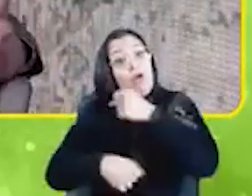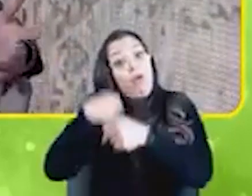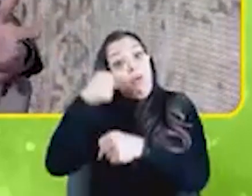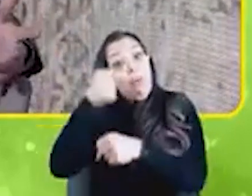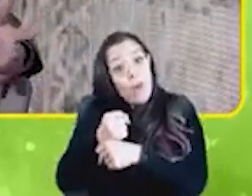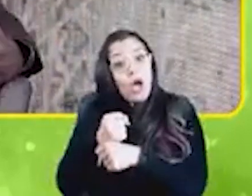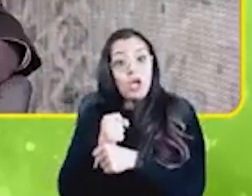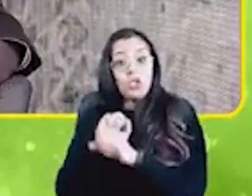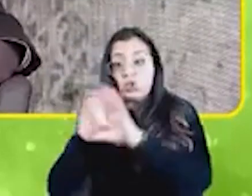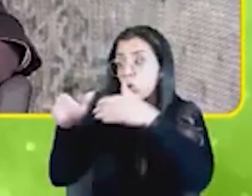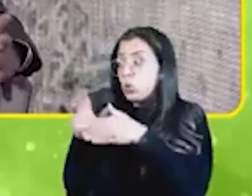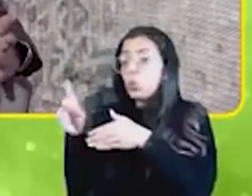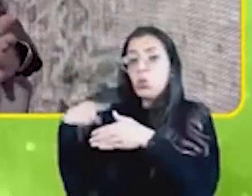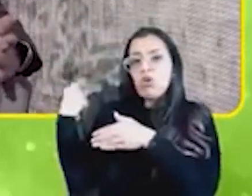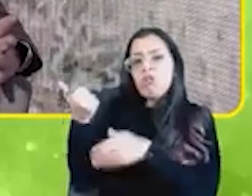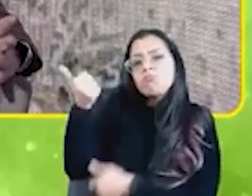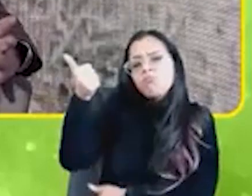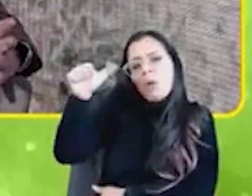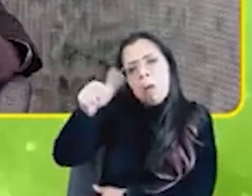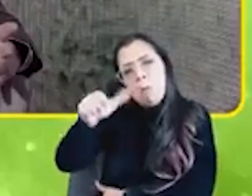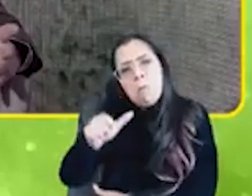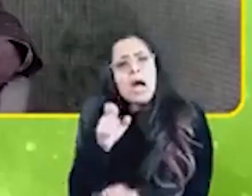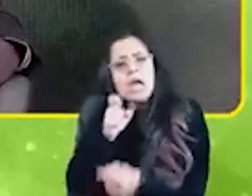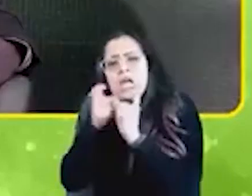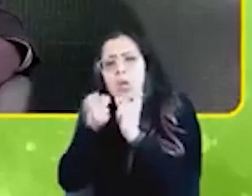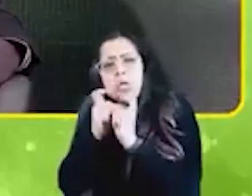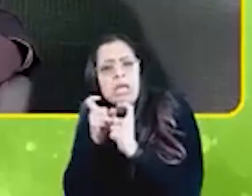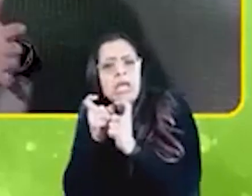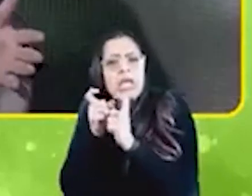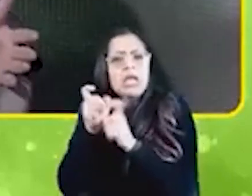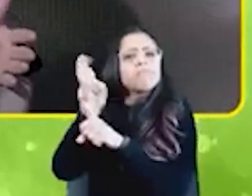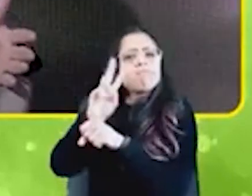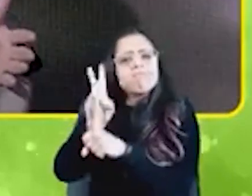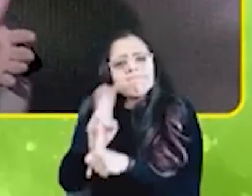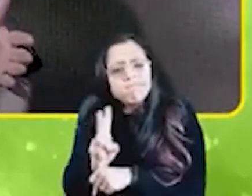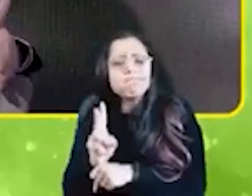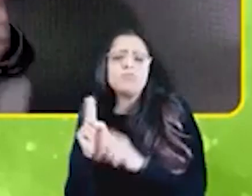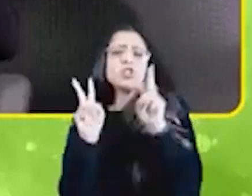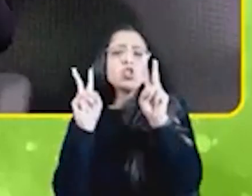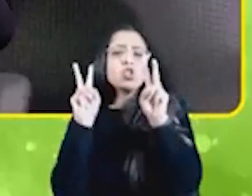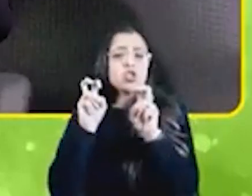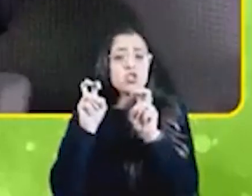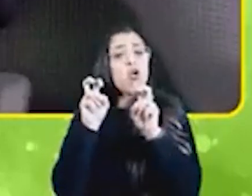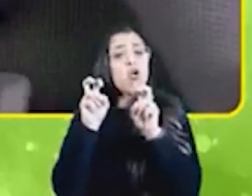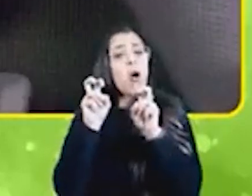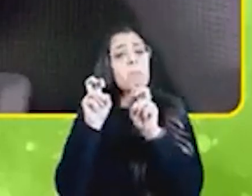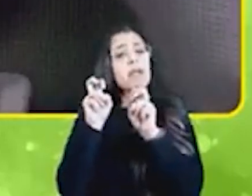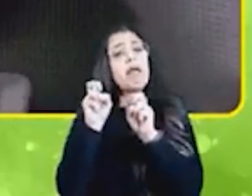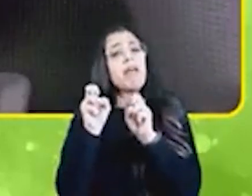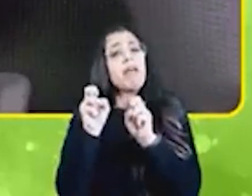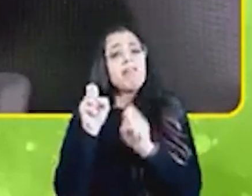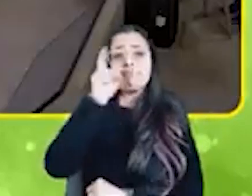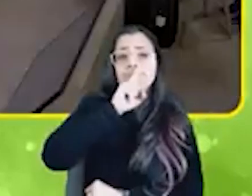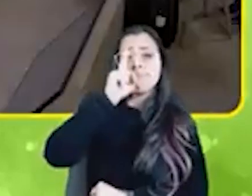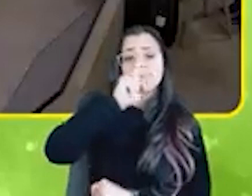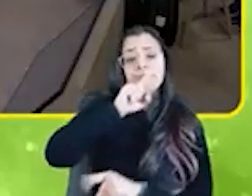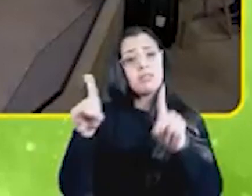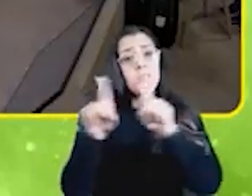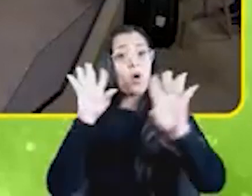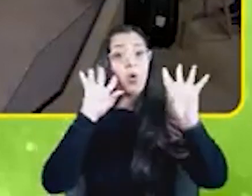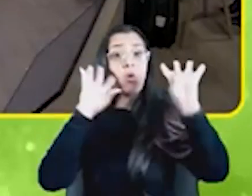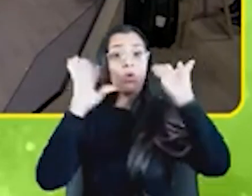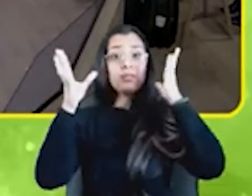de infindáveis reuniões sobre os mais diversos aspectos técnicos ambientais que se possa imaginar ou Secretaria de clima e relações internacionais